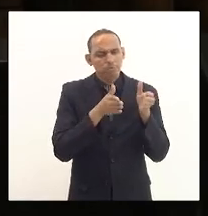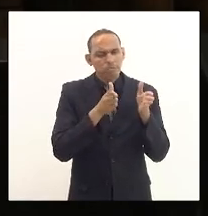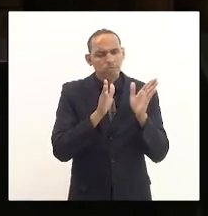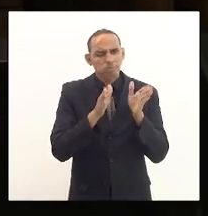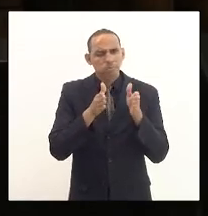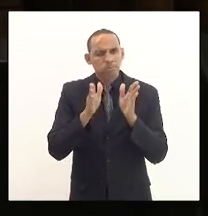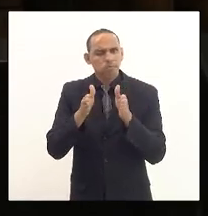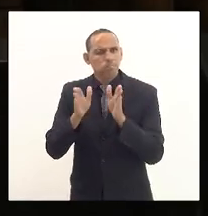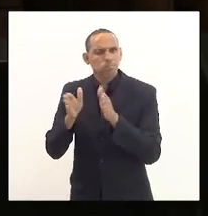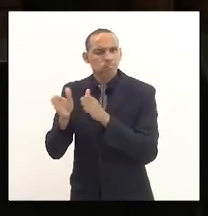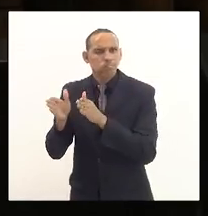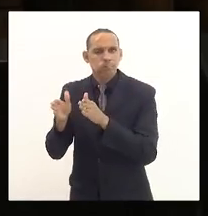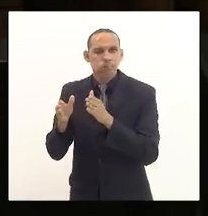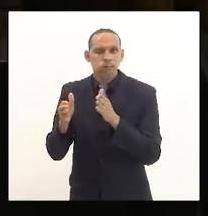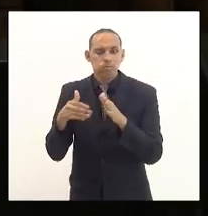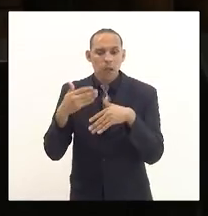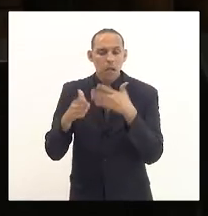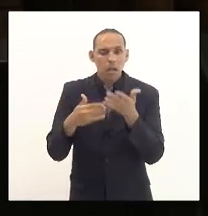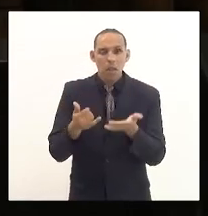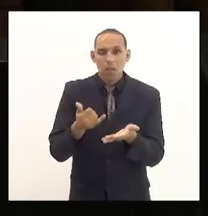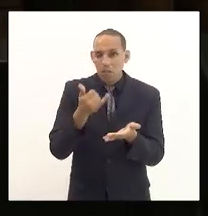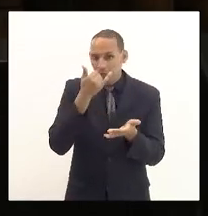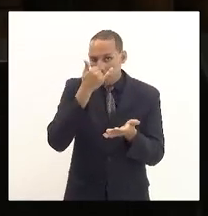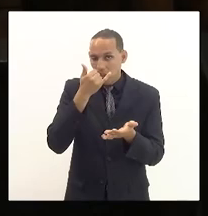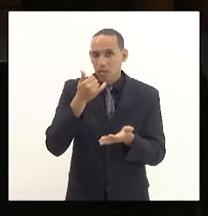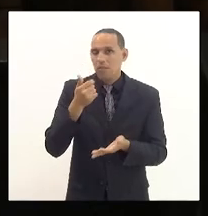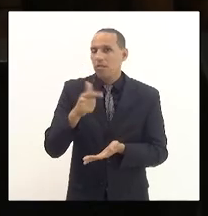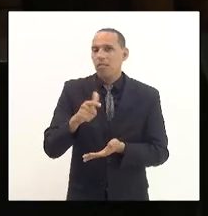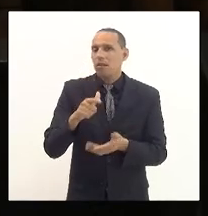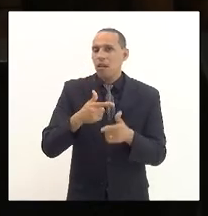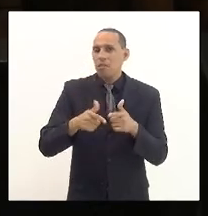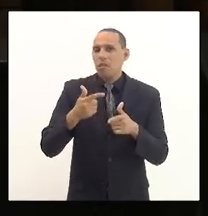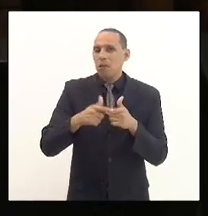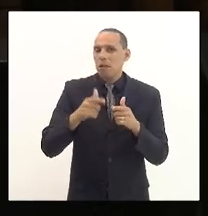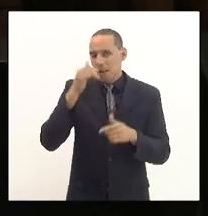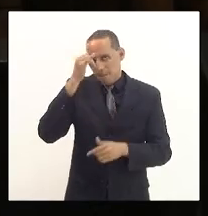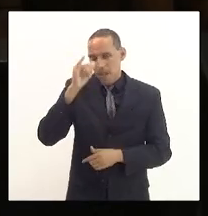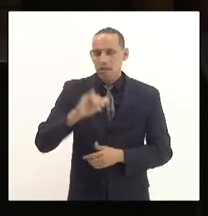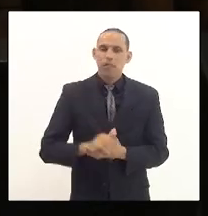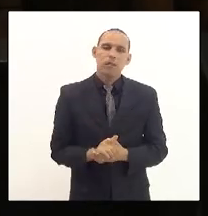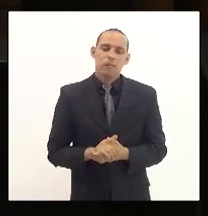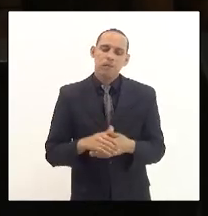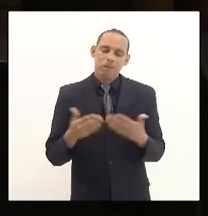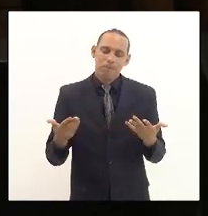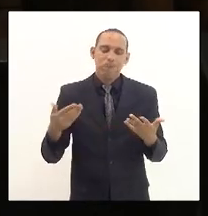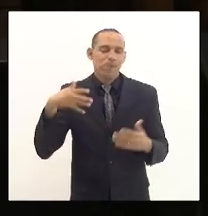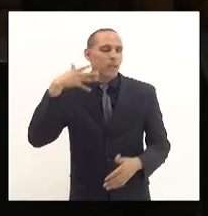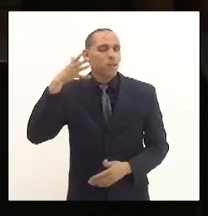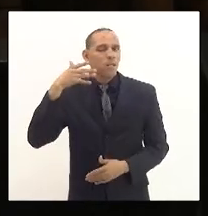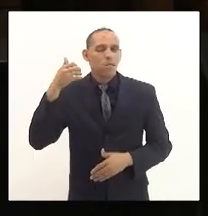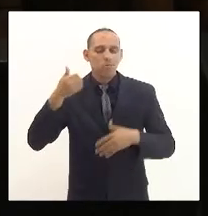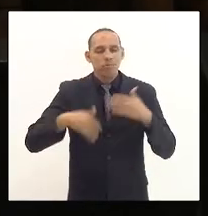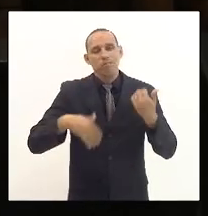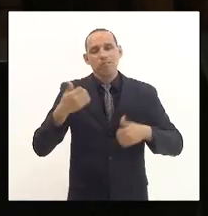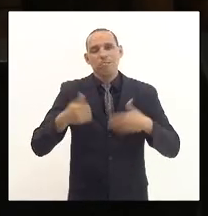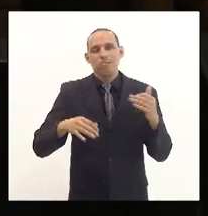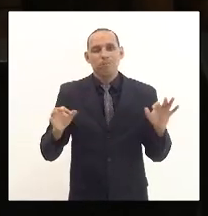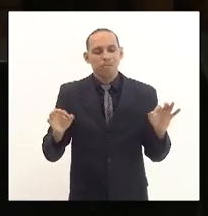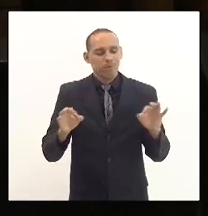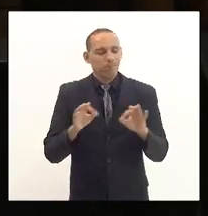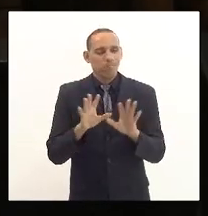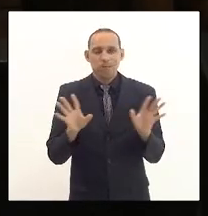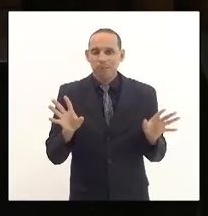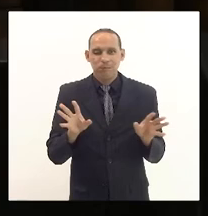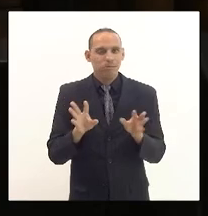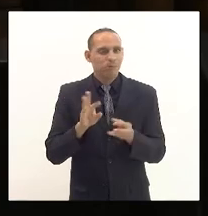is para que não hajam maiores problemas então era essa minha fala ela é a